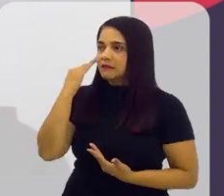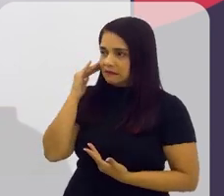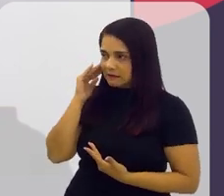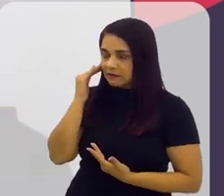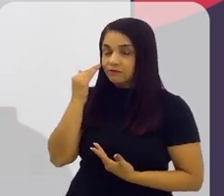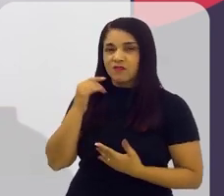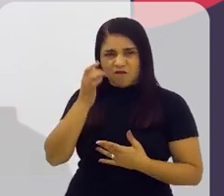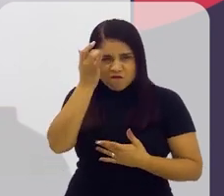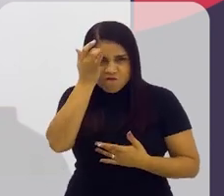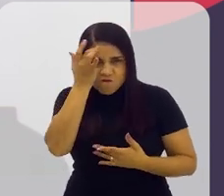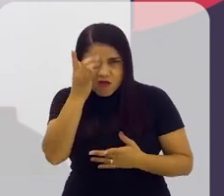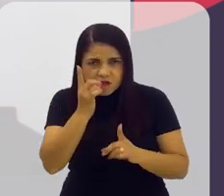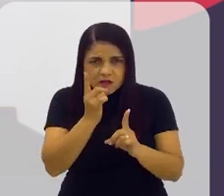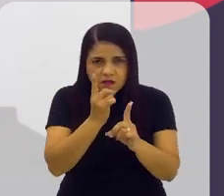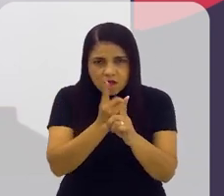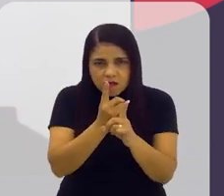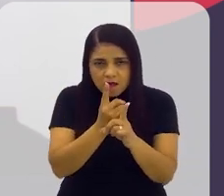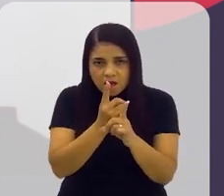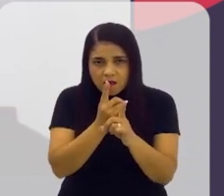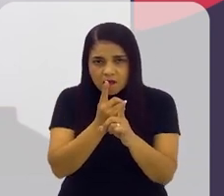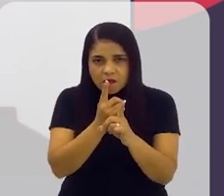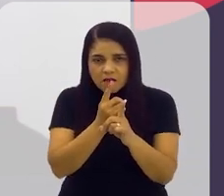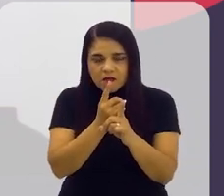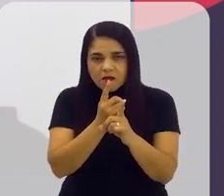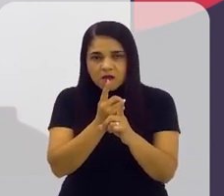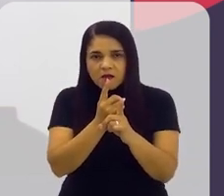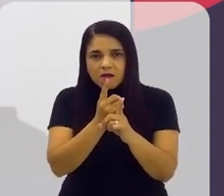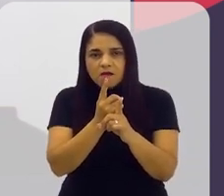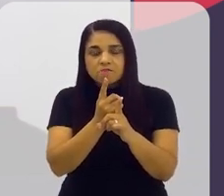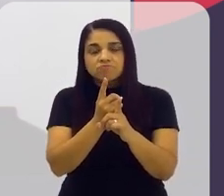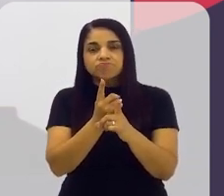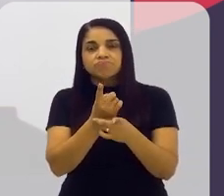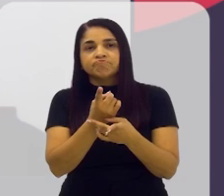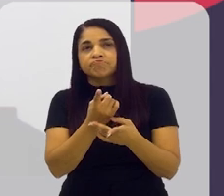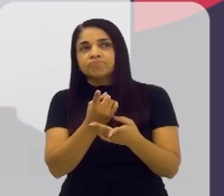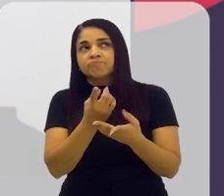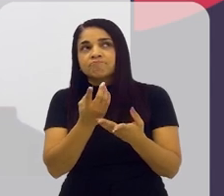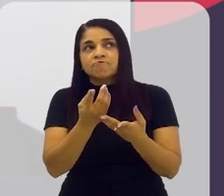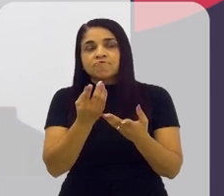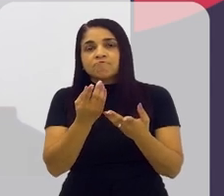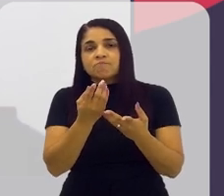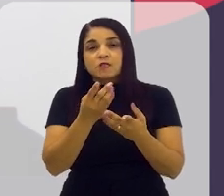Entendi. E foi fácil encontrar